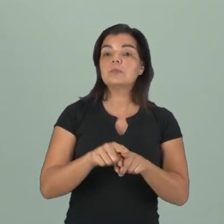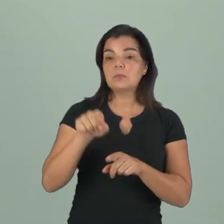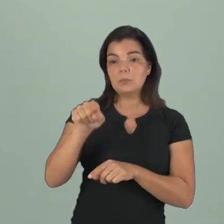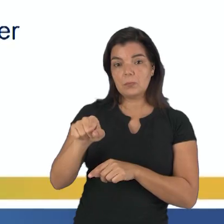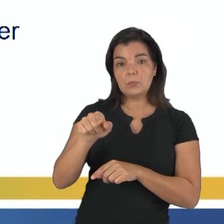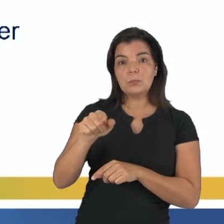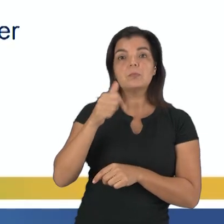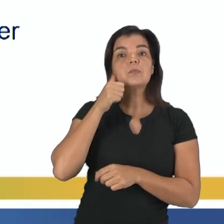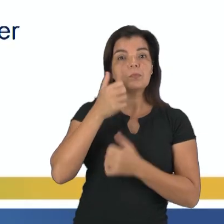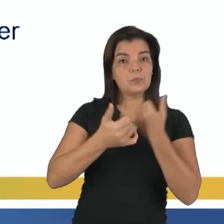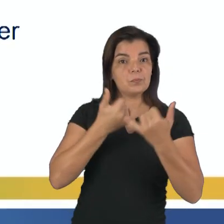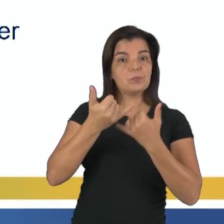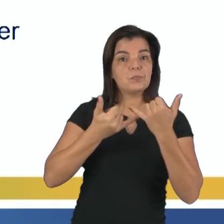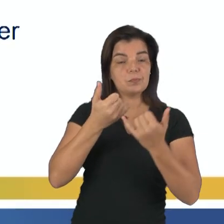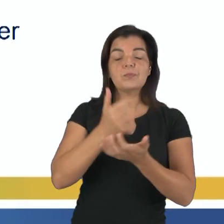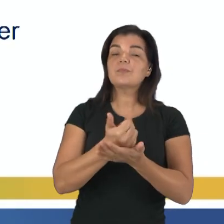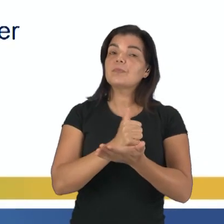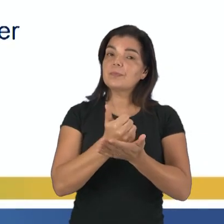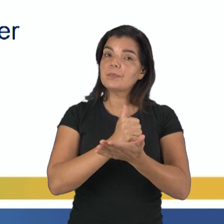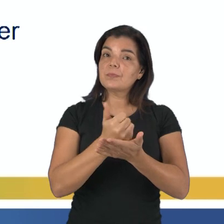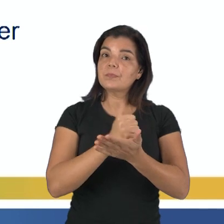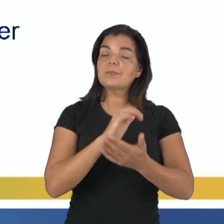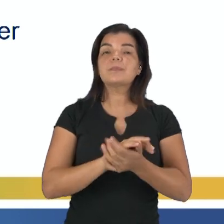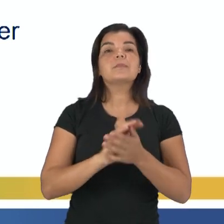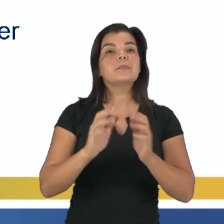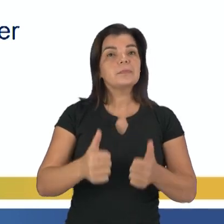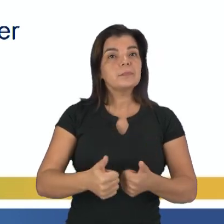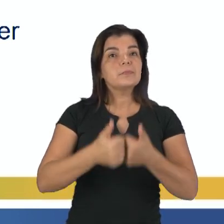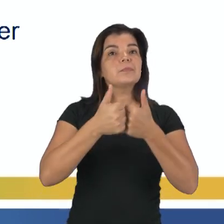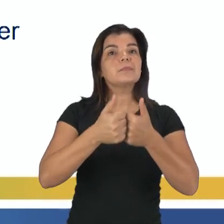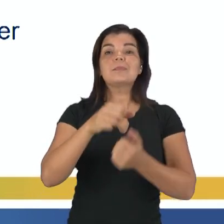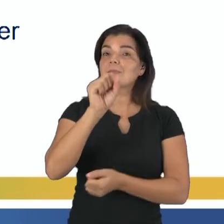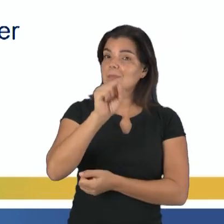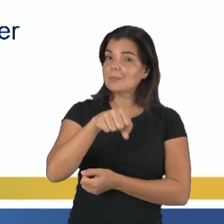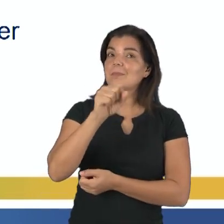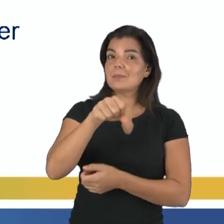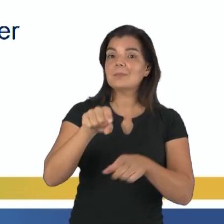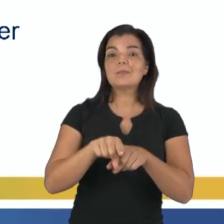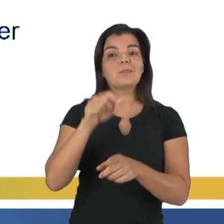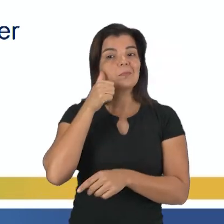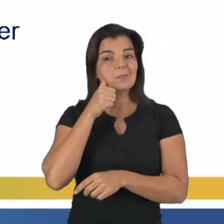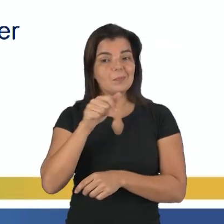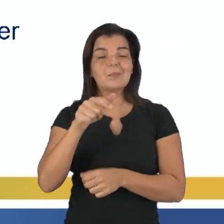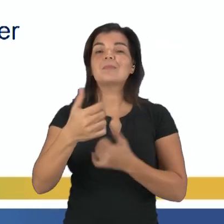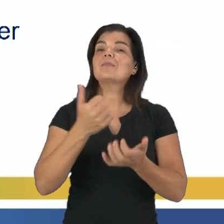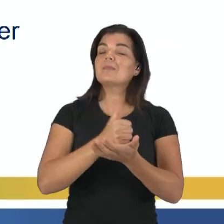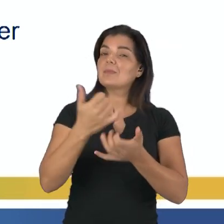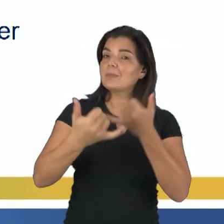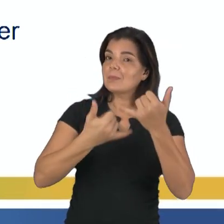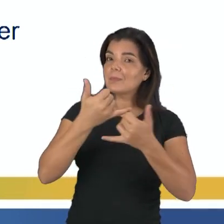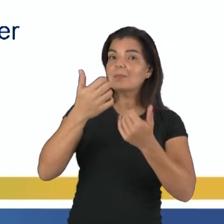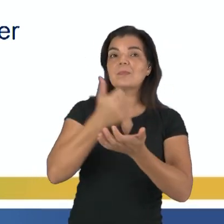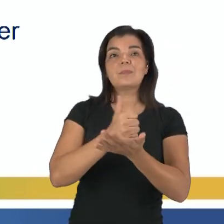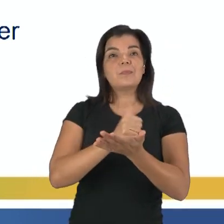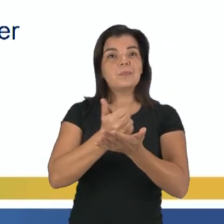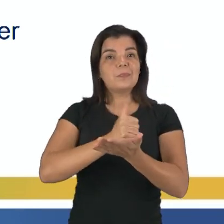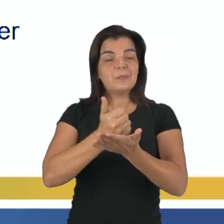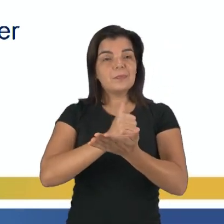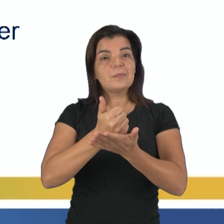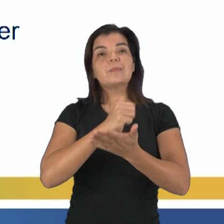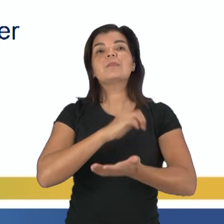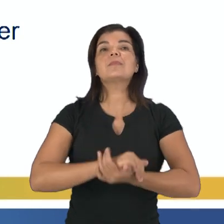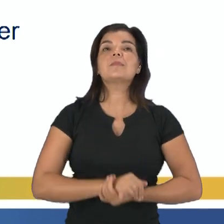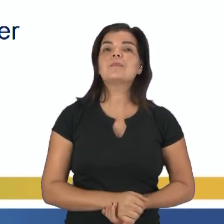joga jogos? Resposta afirmativa, yes, she plays